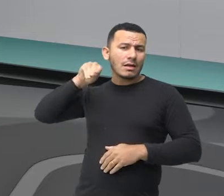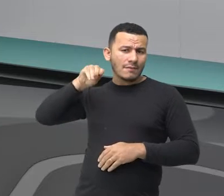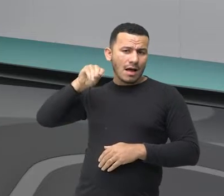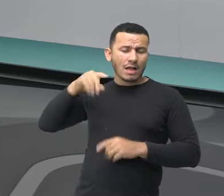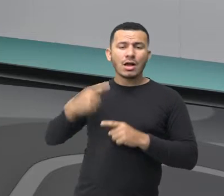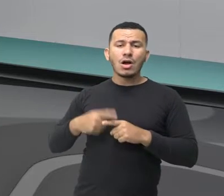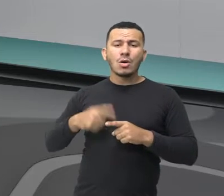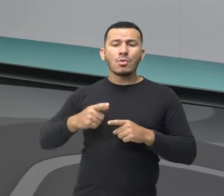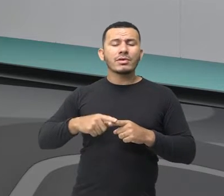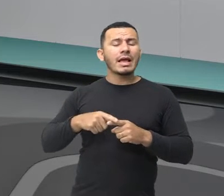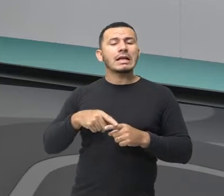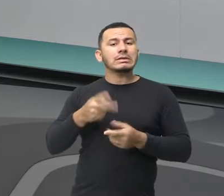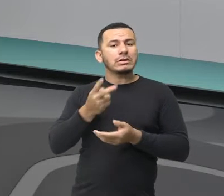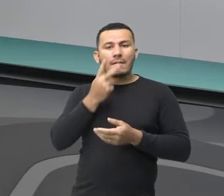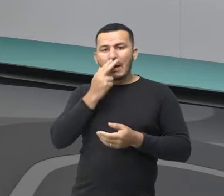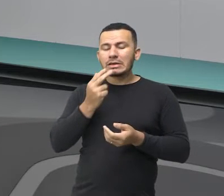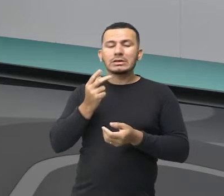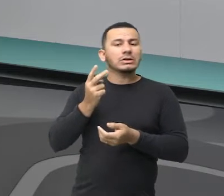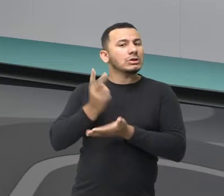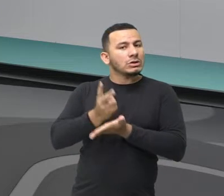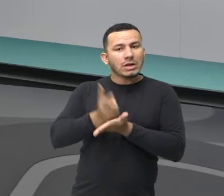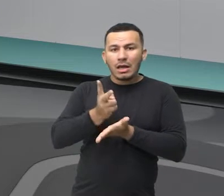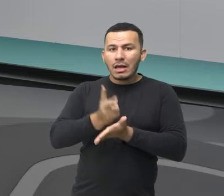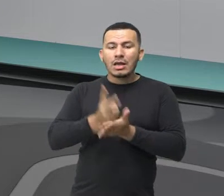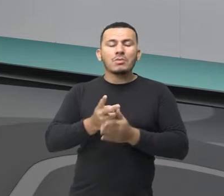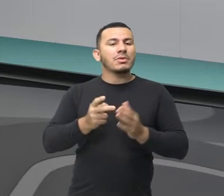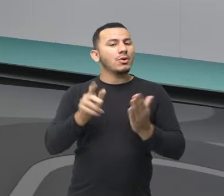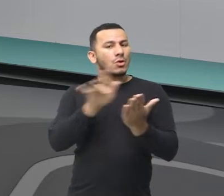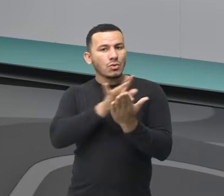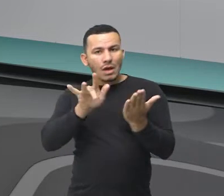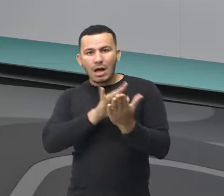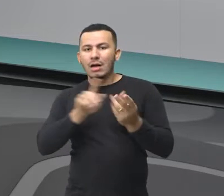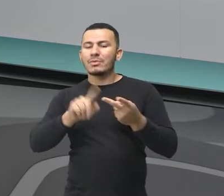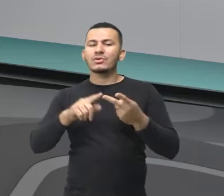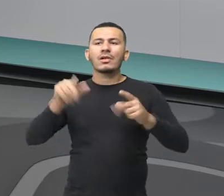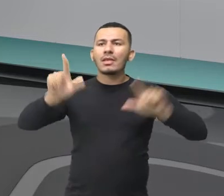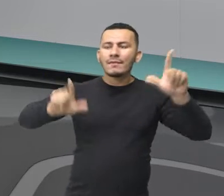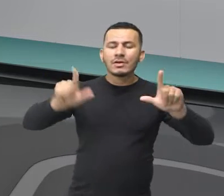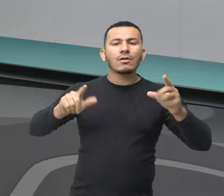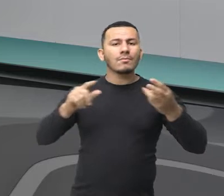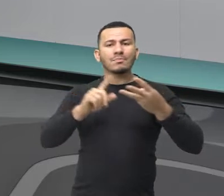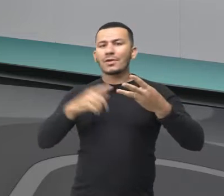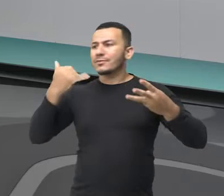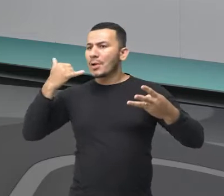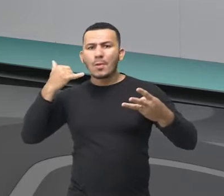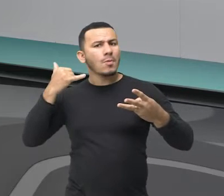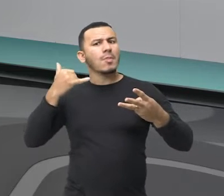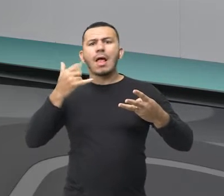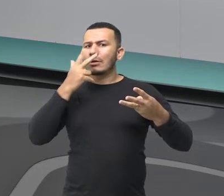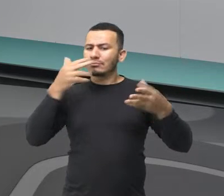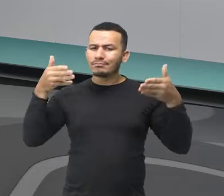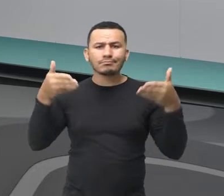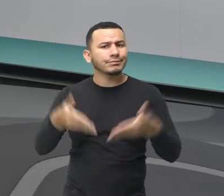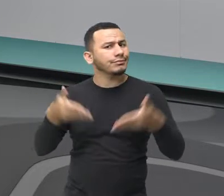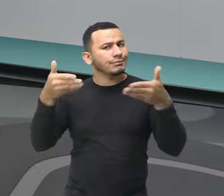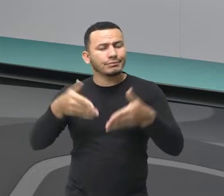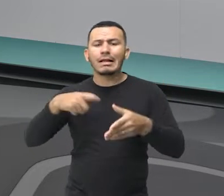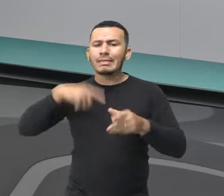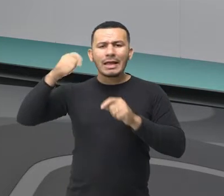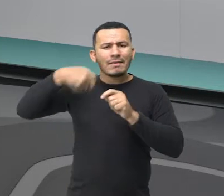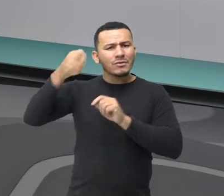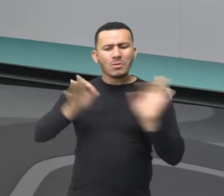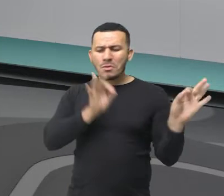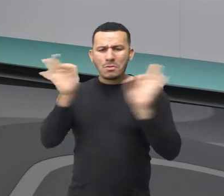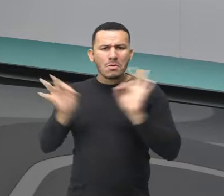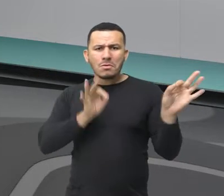utilizam excessivamente as telas, né? Tablets, televisão, celular ali com os vídeos e assim